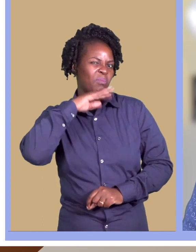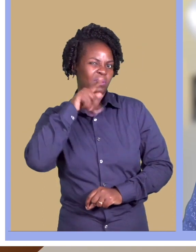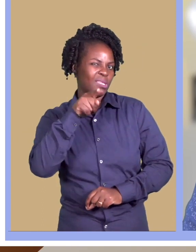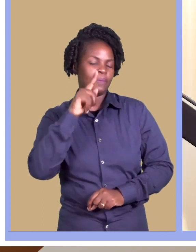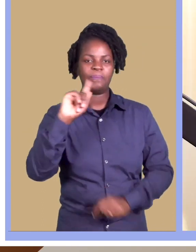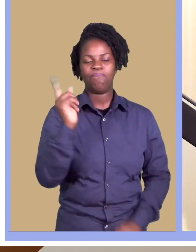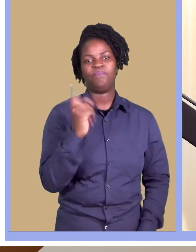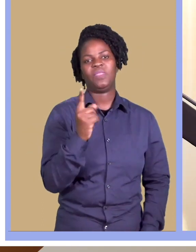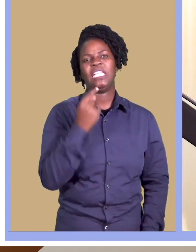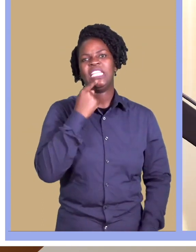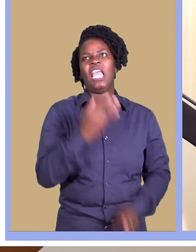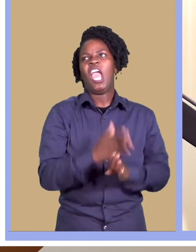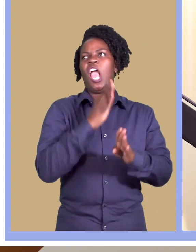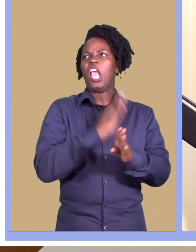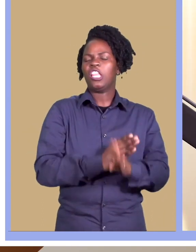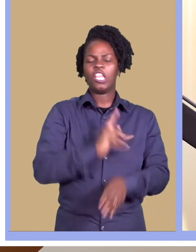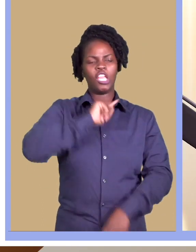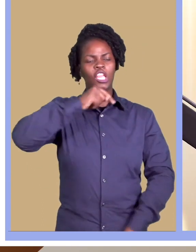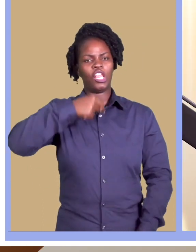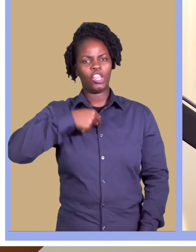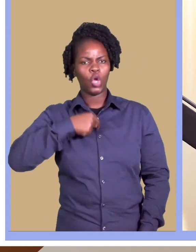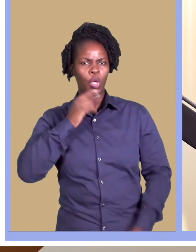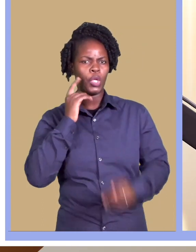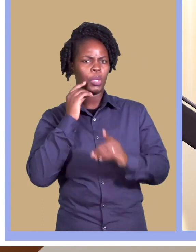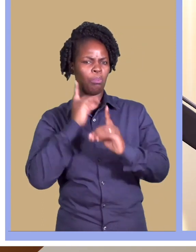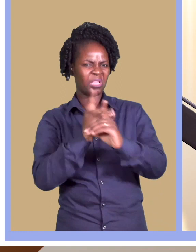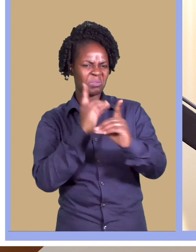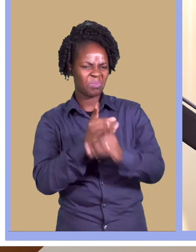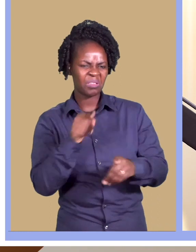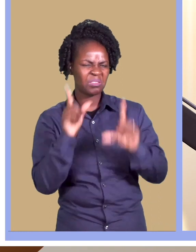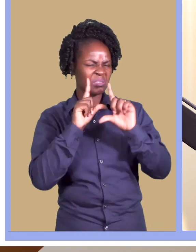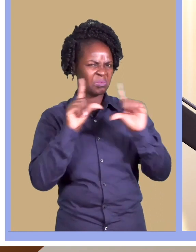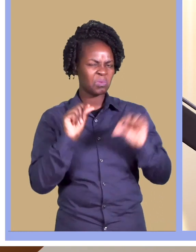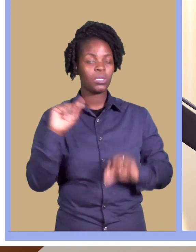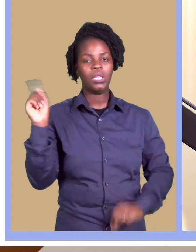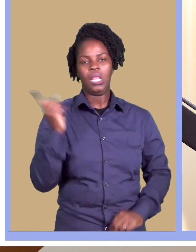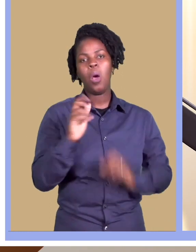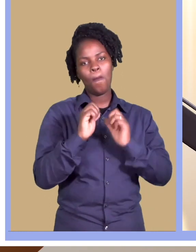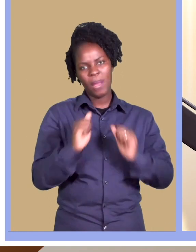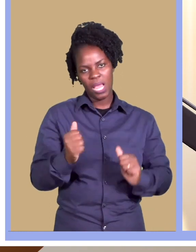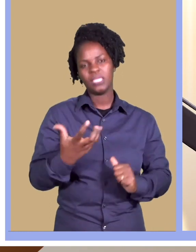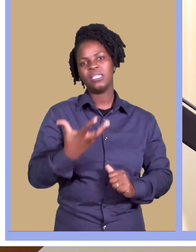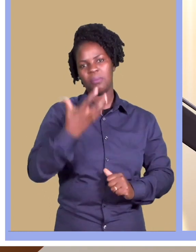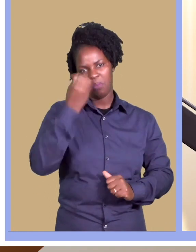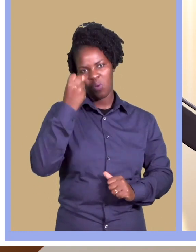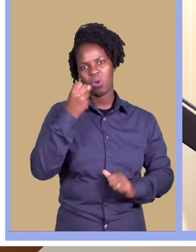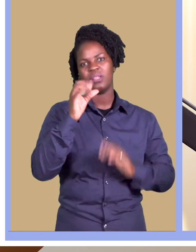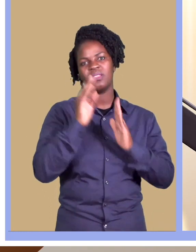alguma coisa para mudar isso, mas eu acho que a solução existe, né? Sim. Em